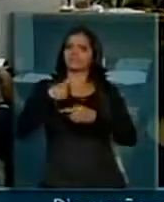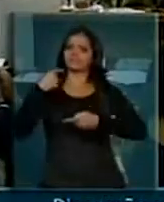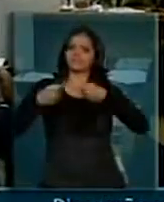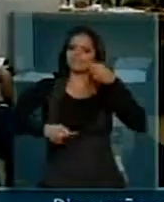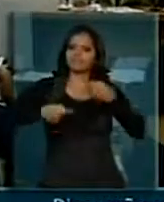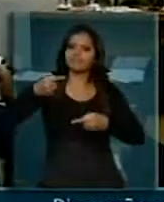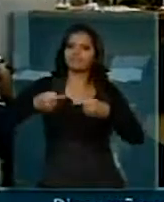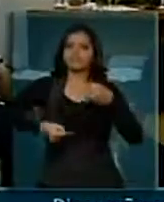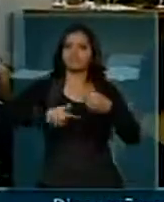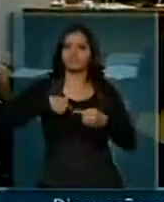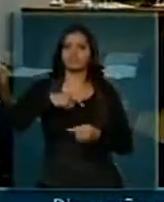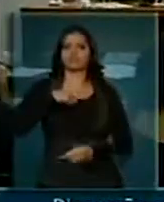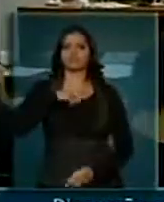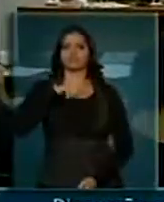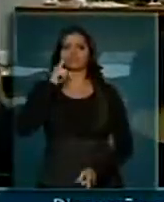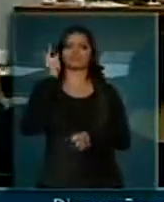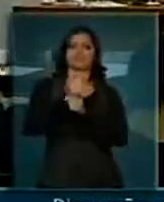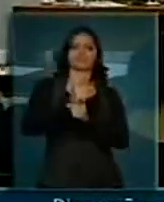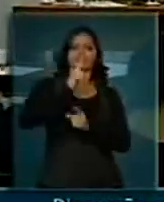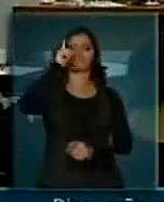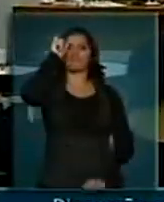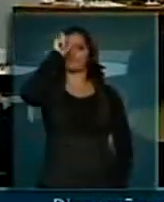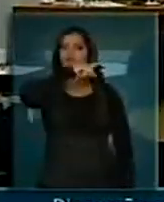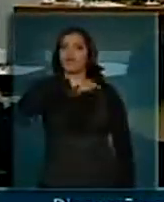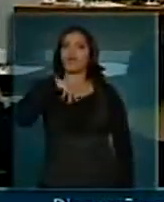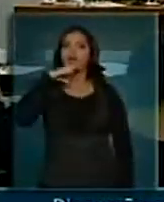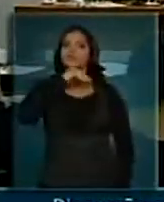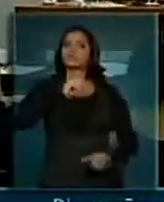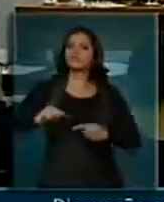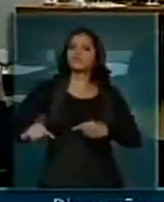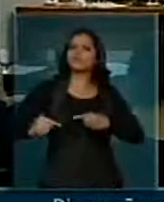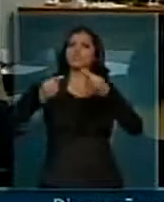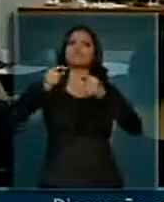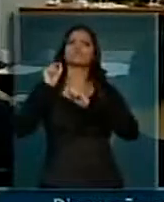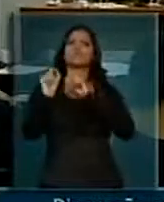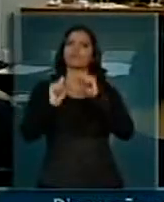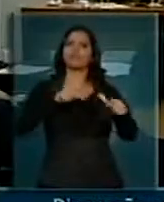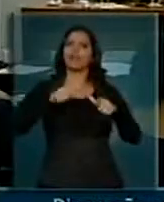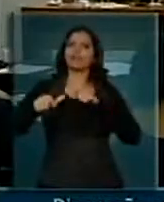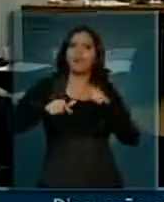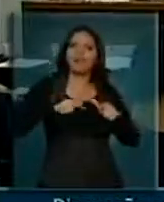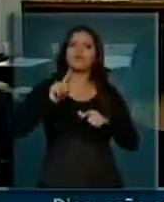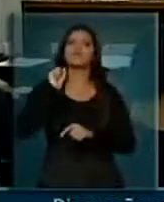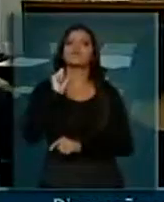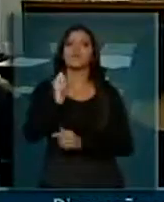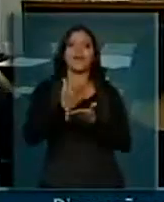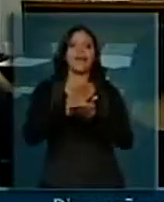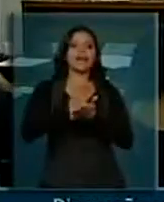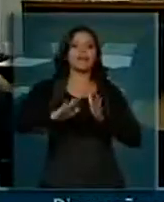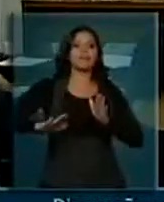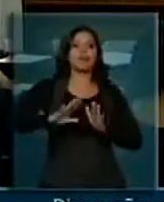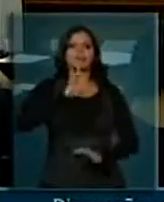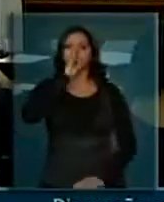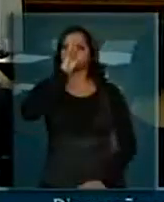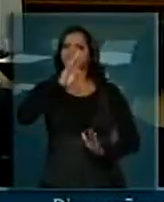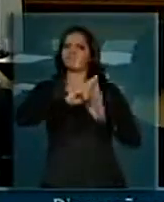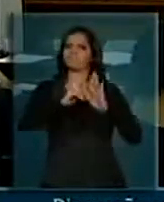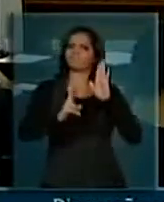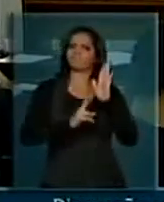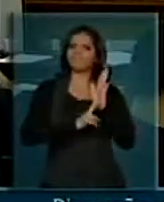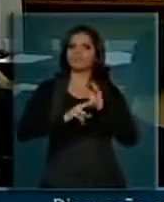dificuldades e acho que o grande desafio é desburocratizar as ações do